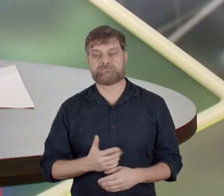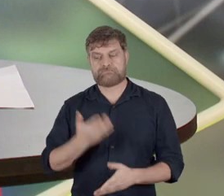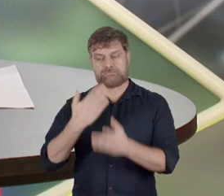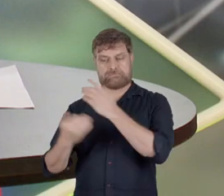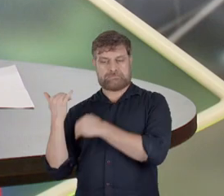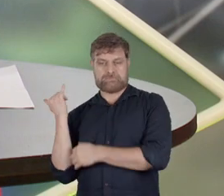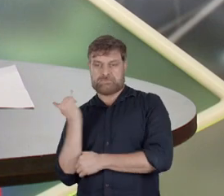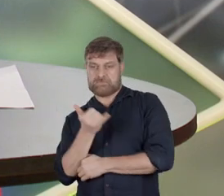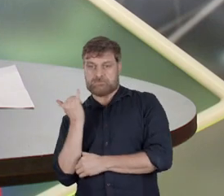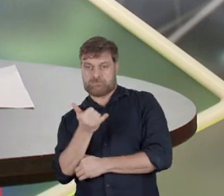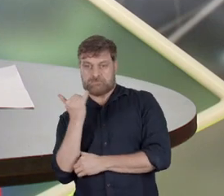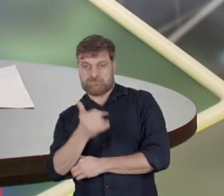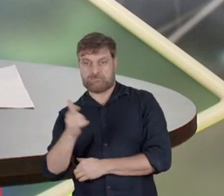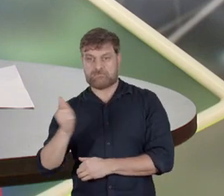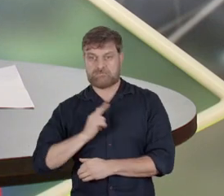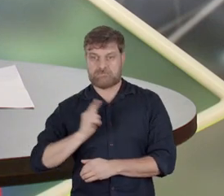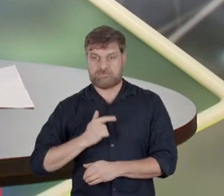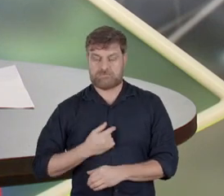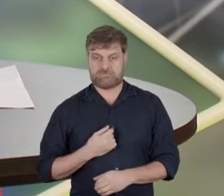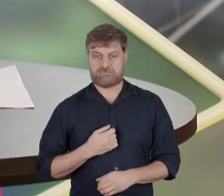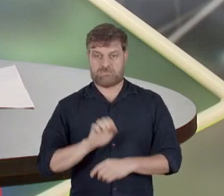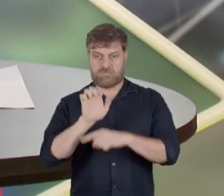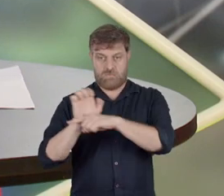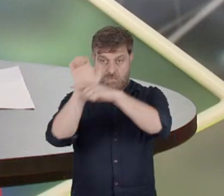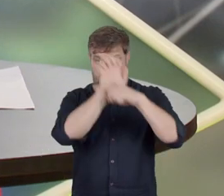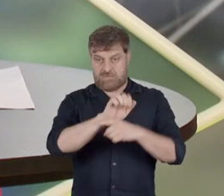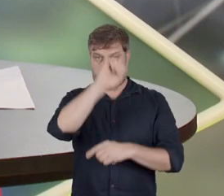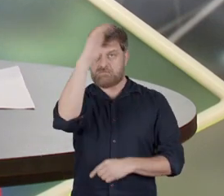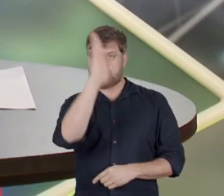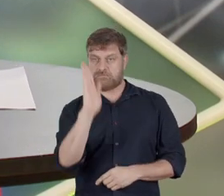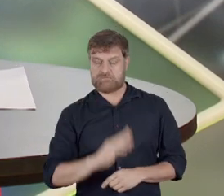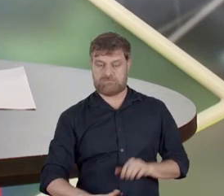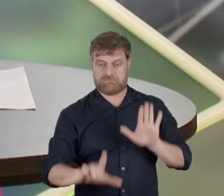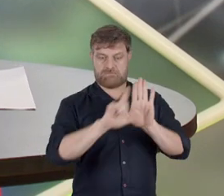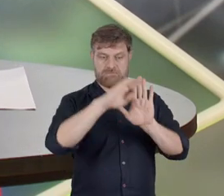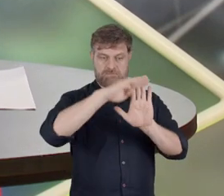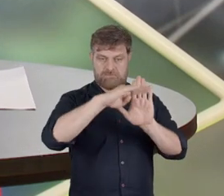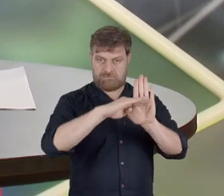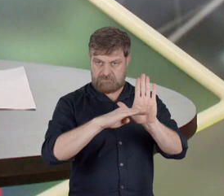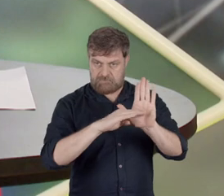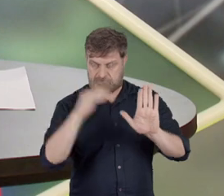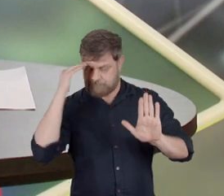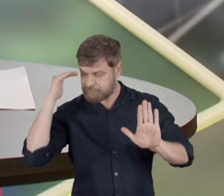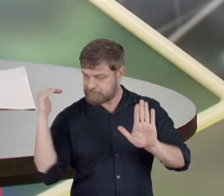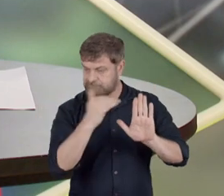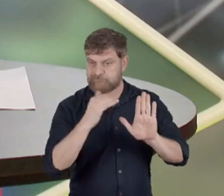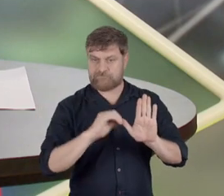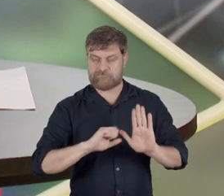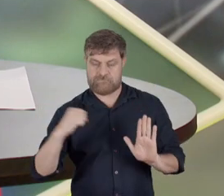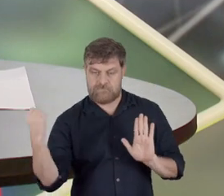naquela época, e a produção de um Estado nacional demanda a produção também de uma série de